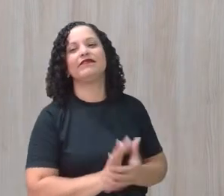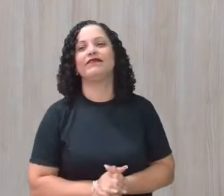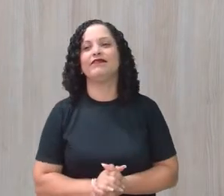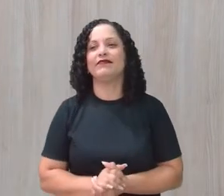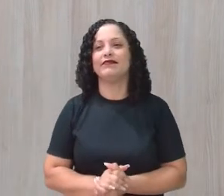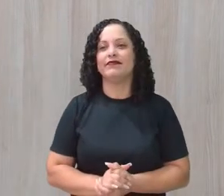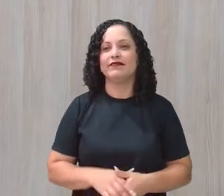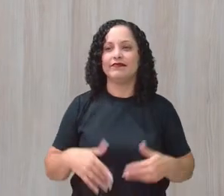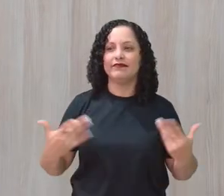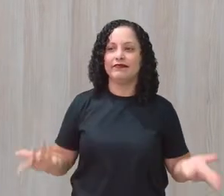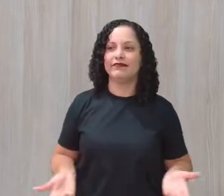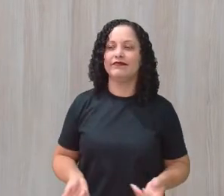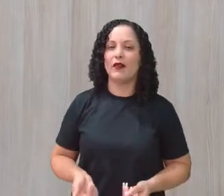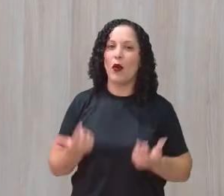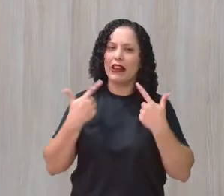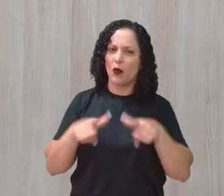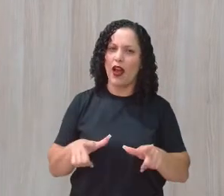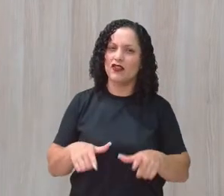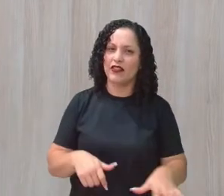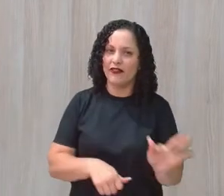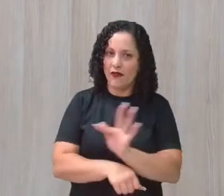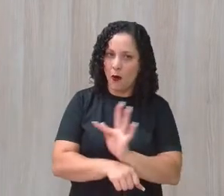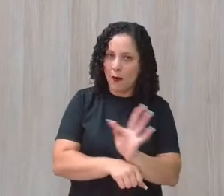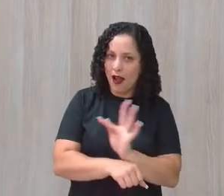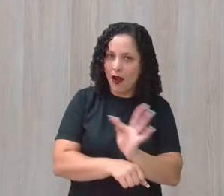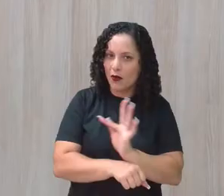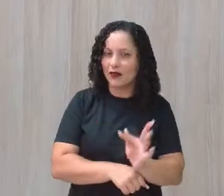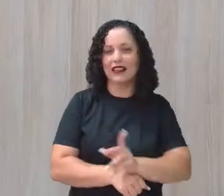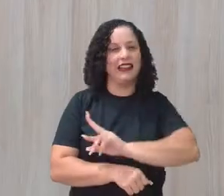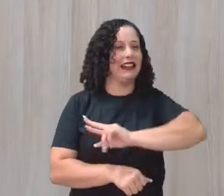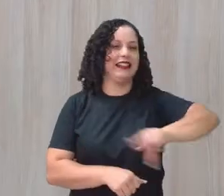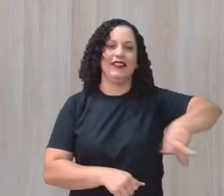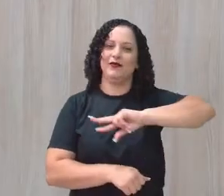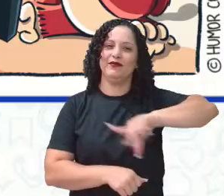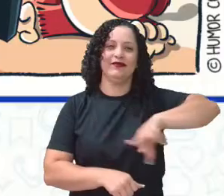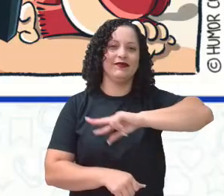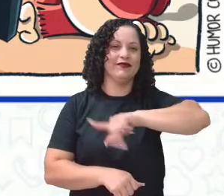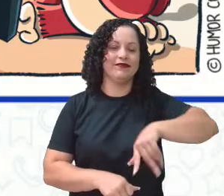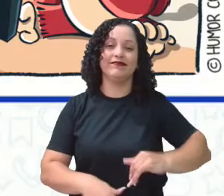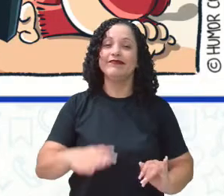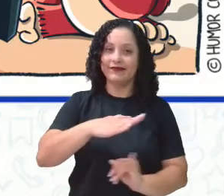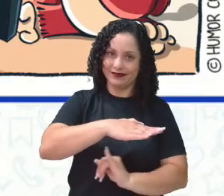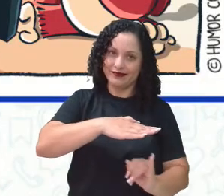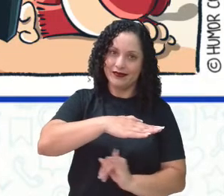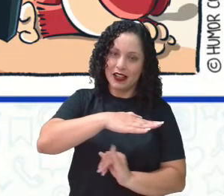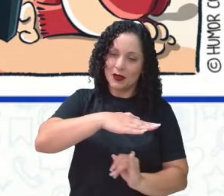uma linguagem padrão. Não, né, pessoal? Então, no último quadrinho, por favor, Billy.